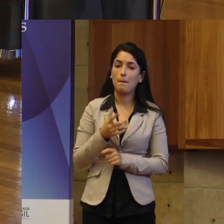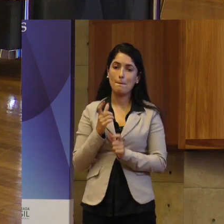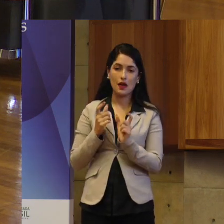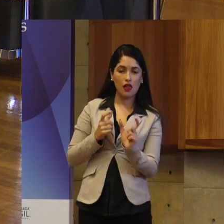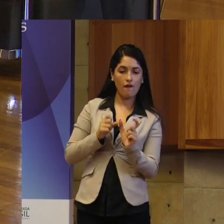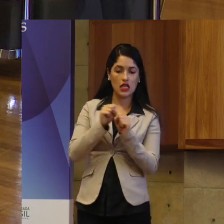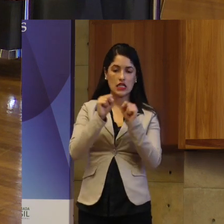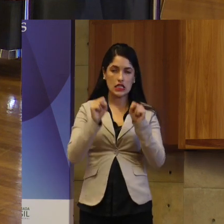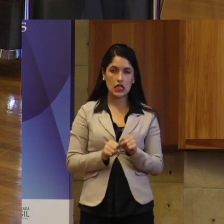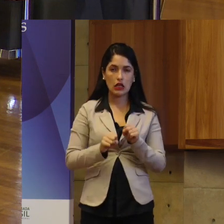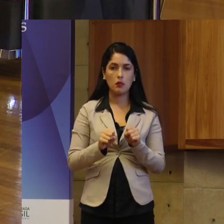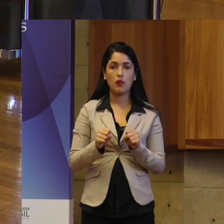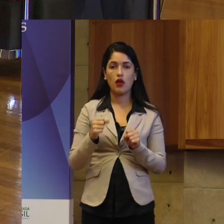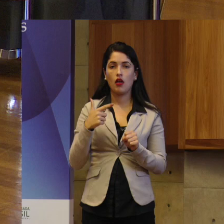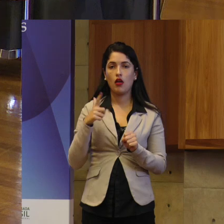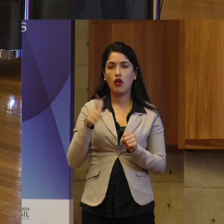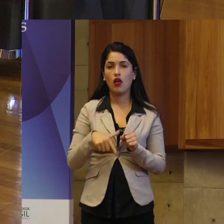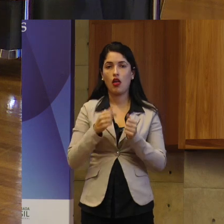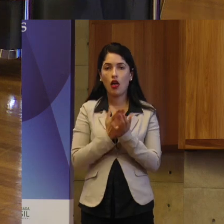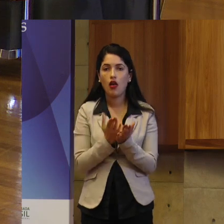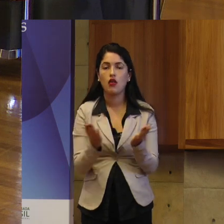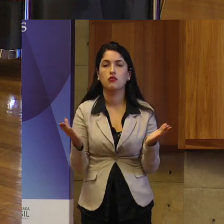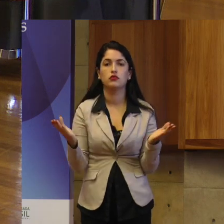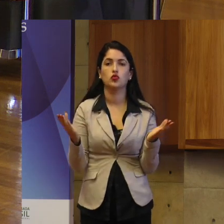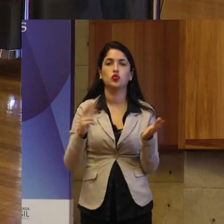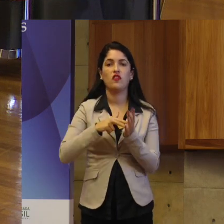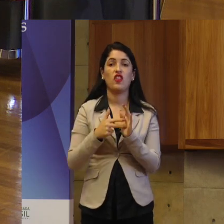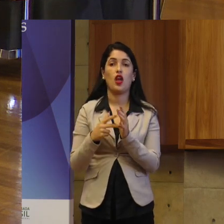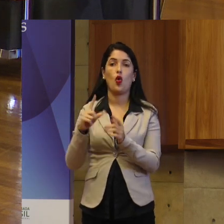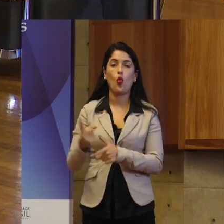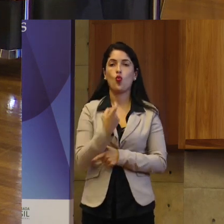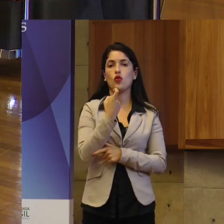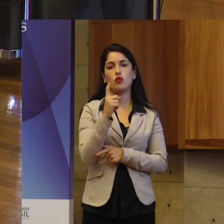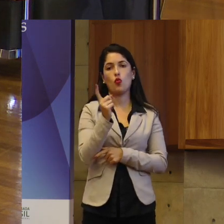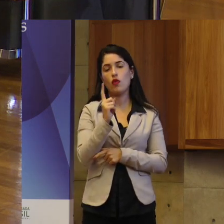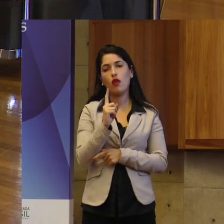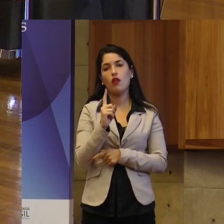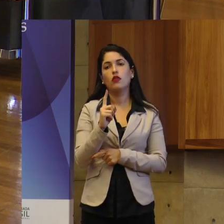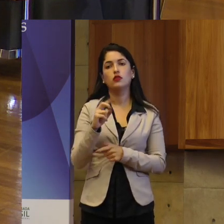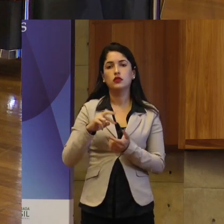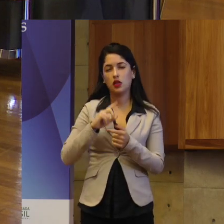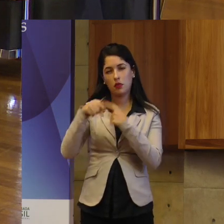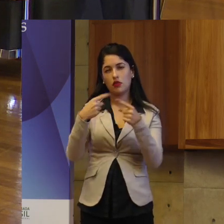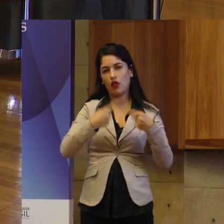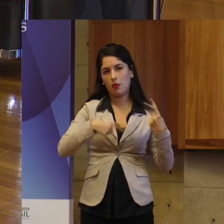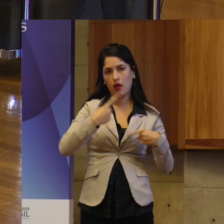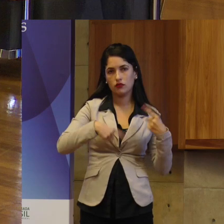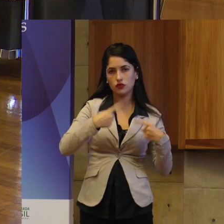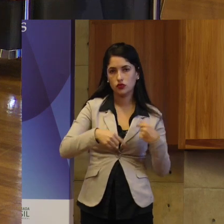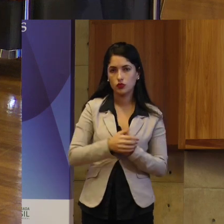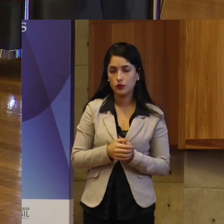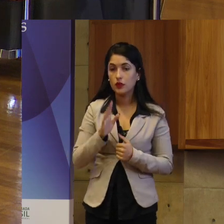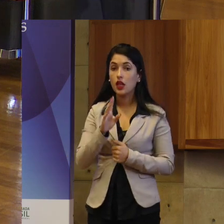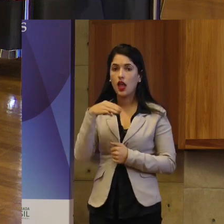sentido lato, não estou dizendo que atue de forma unificada. Depois a gente entra nesse debate. Mas o